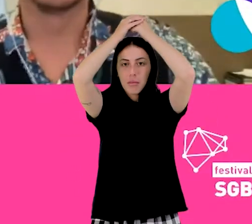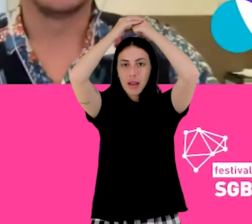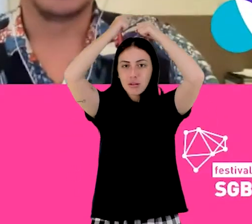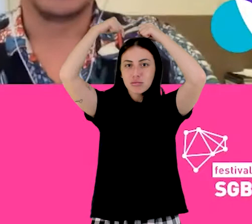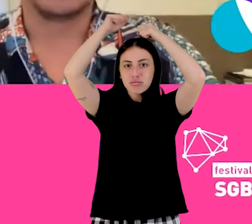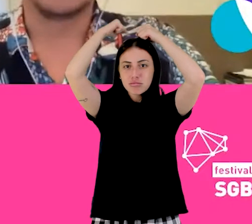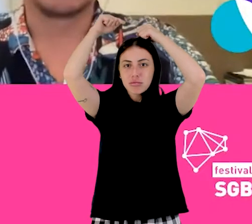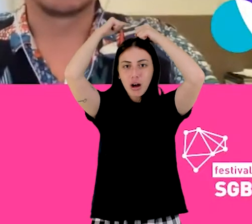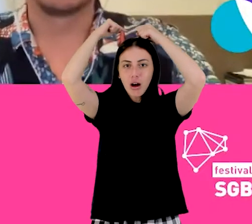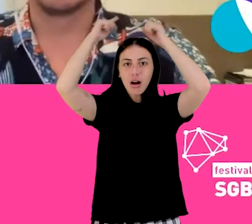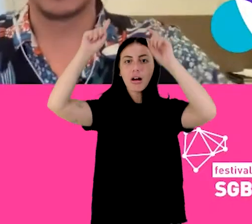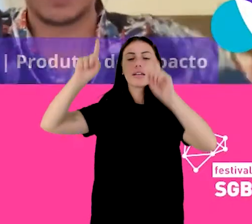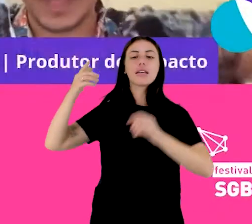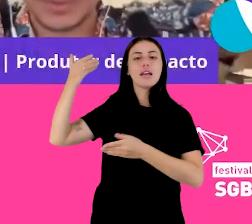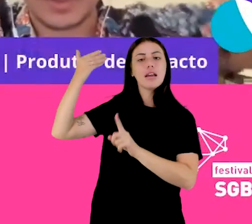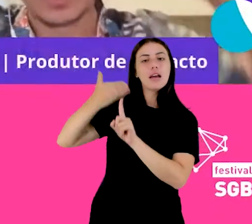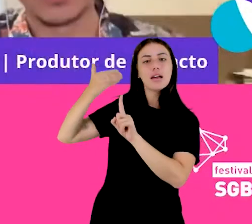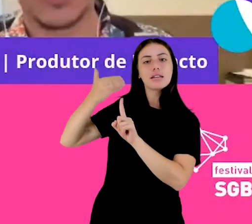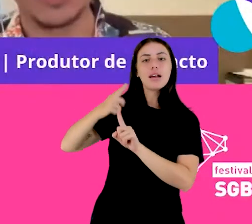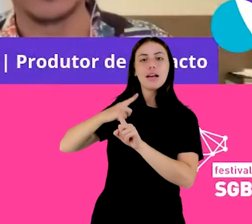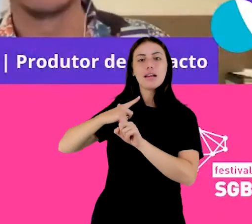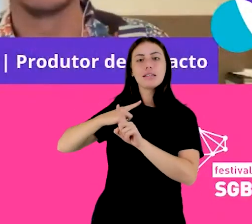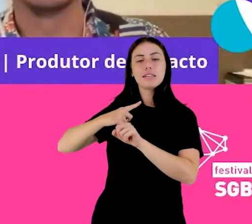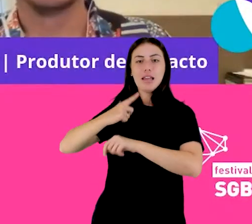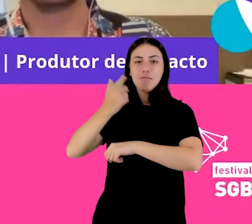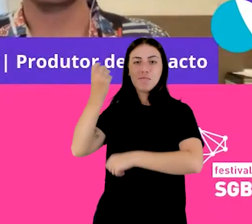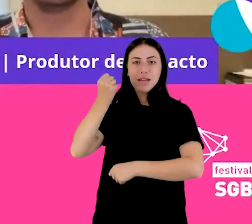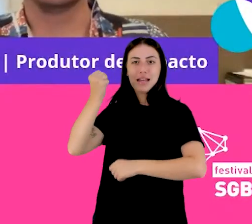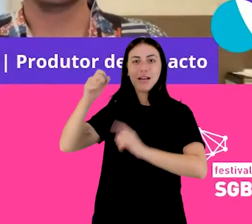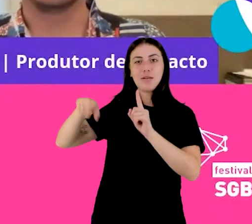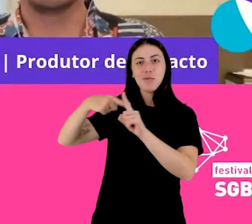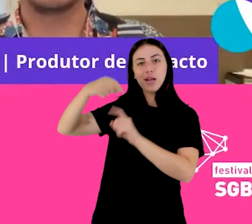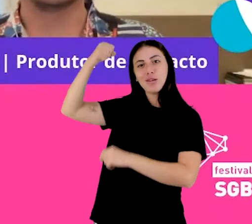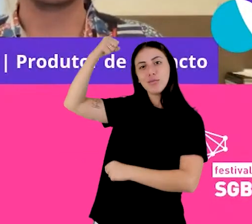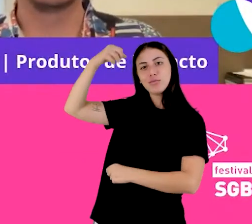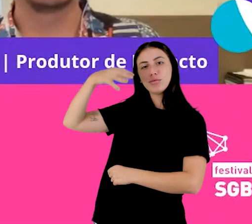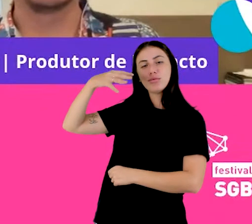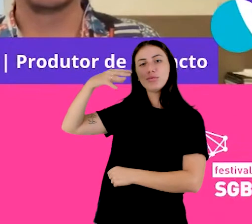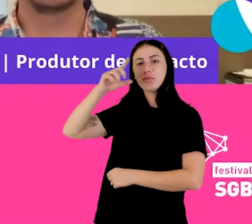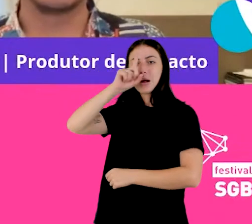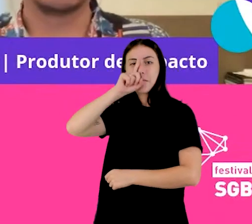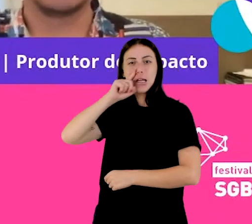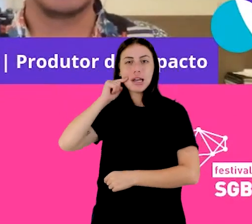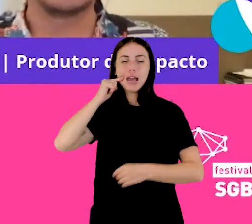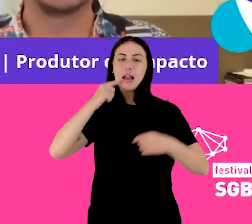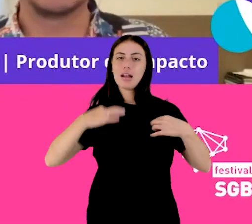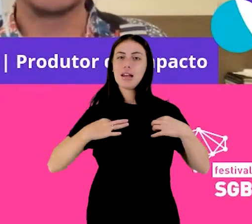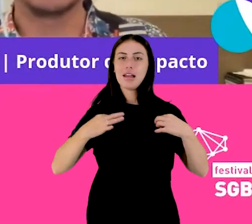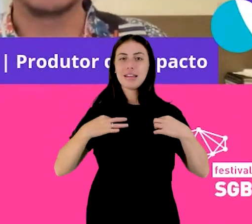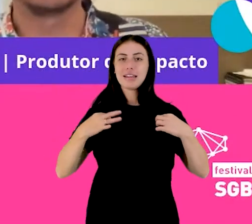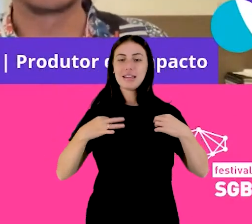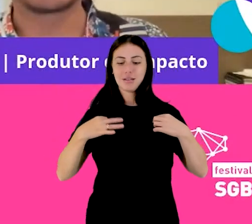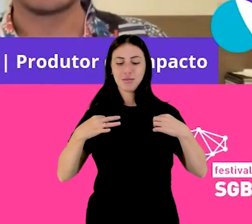altiplano. Tenho cabelo comprido, mas está preso num coque. Atrás de mim tem uma parede branca, uma luminária pendente